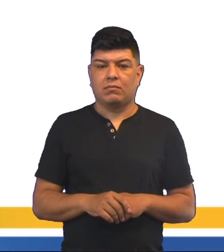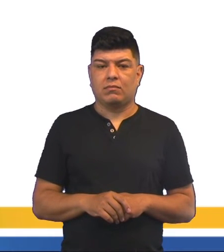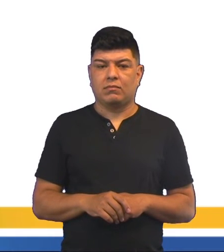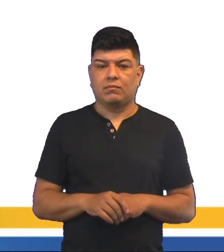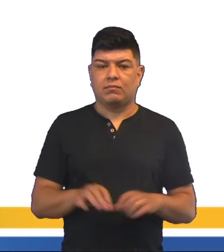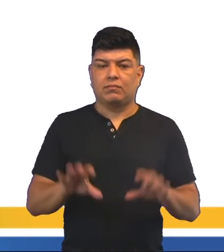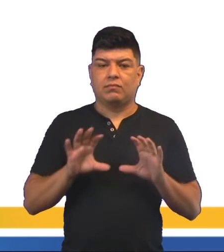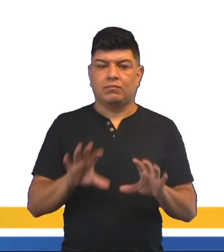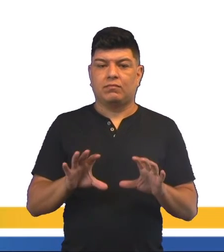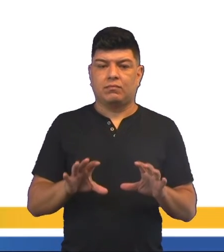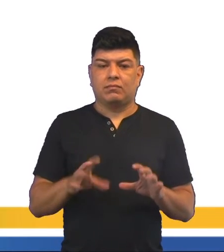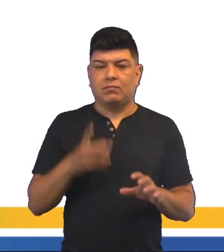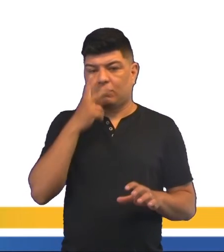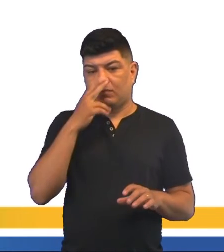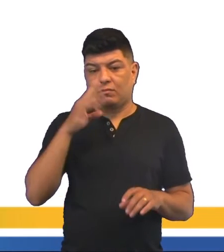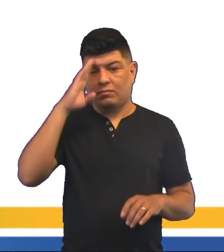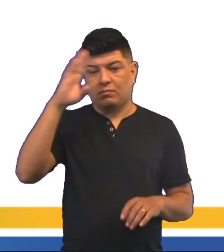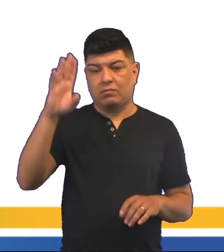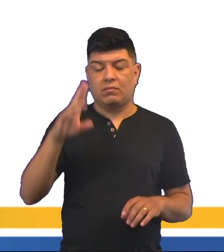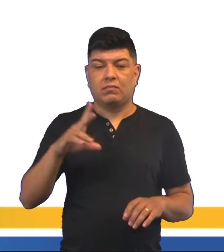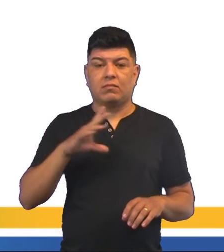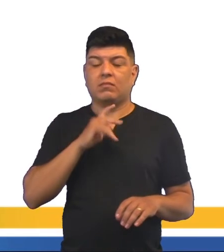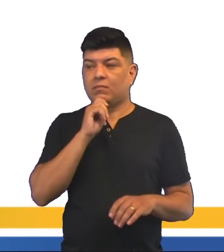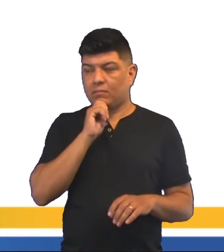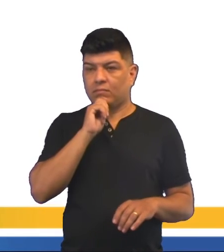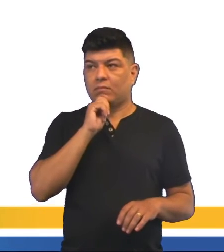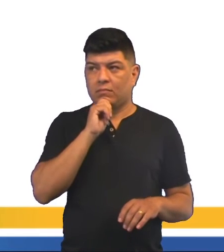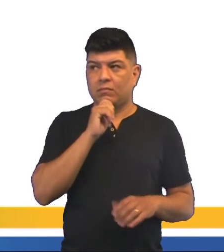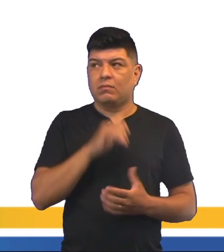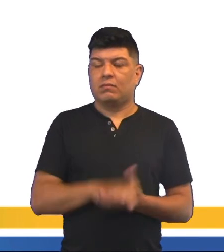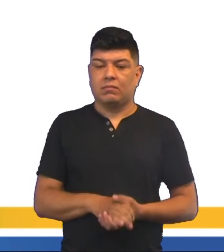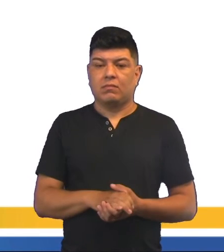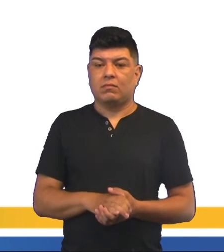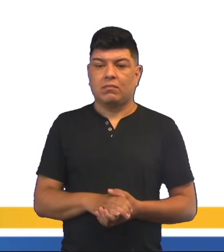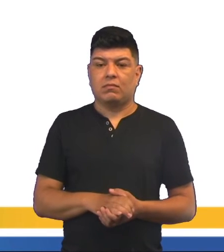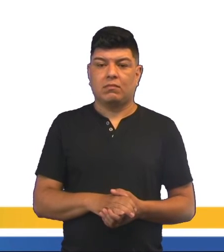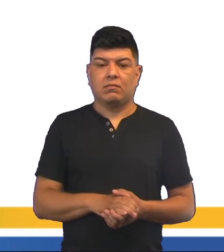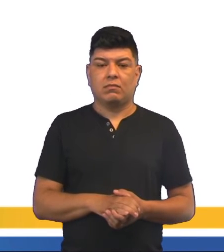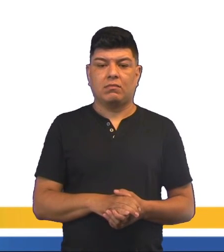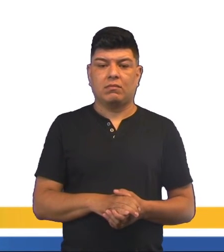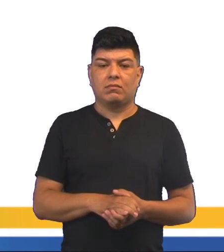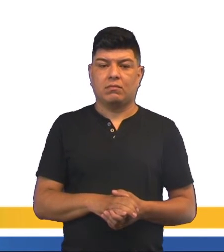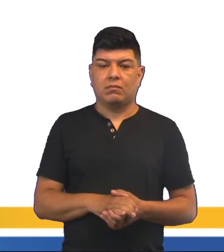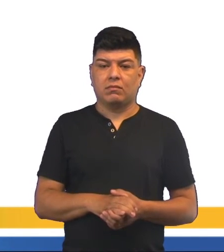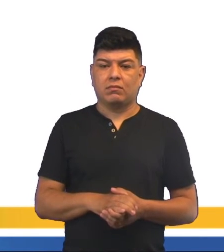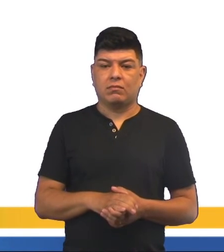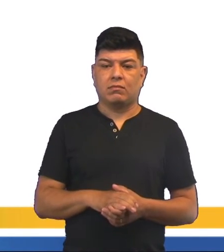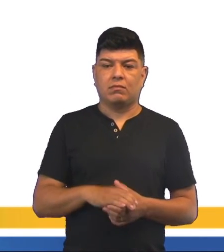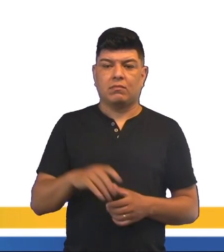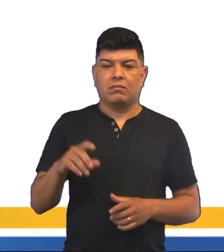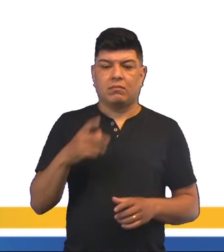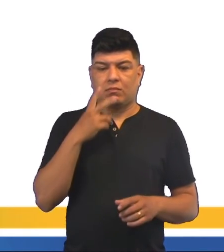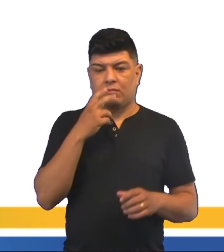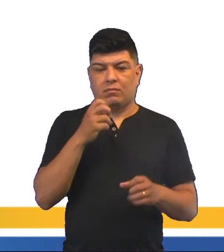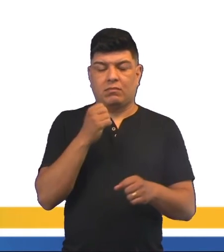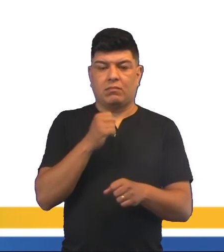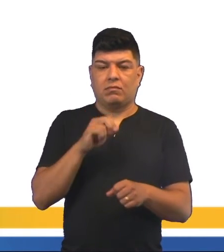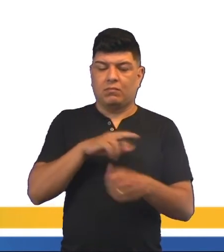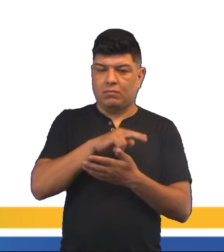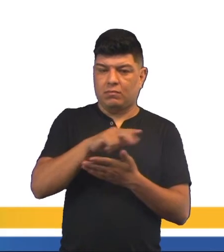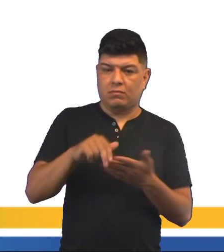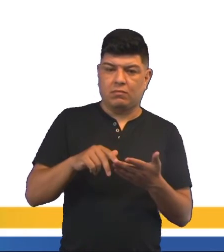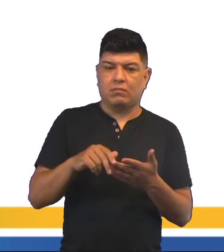Uma vez que o carro-chefe das exportações ainda, né, é o agroextrativista, né, como a castanha do Pará, o